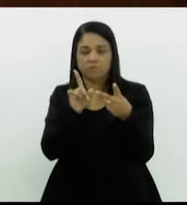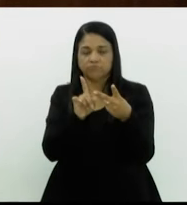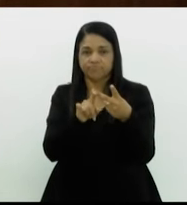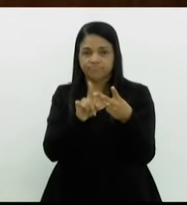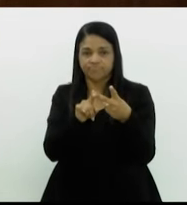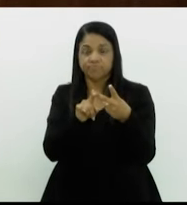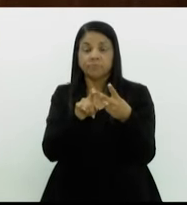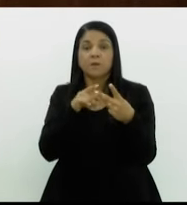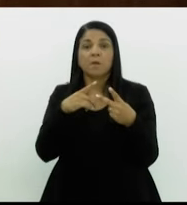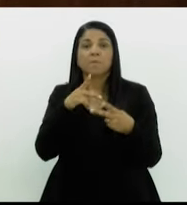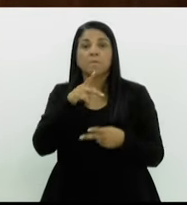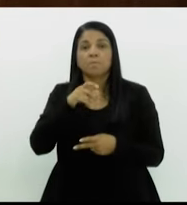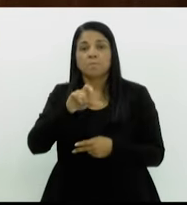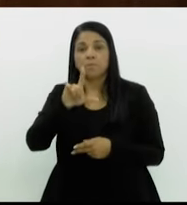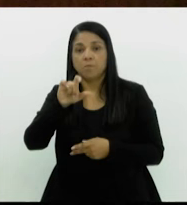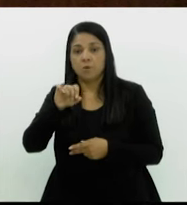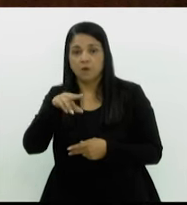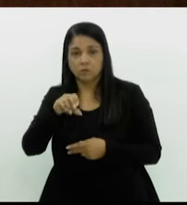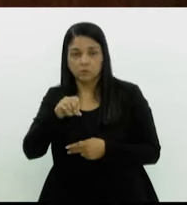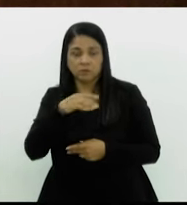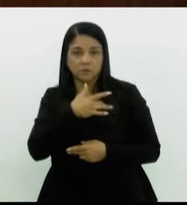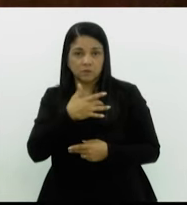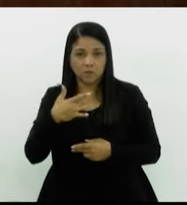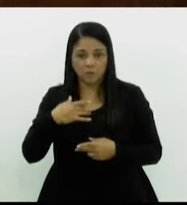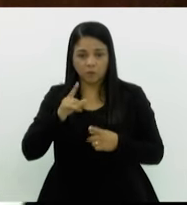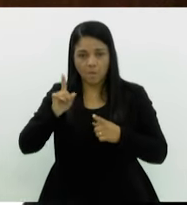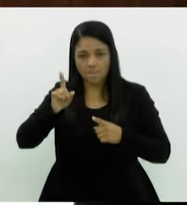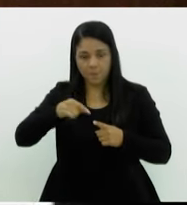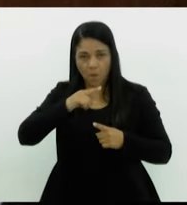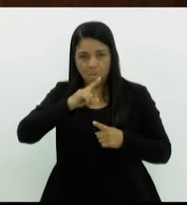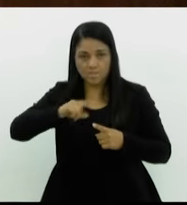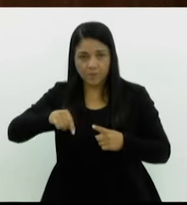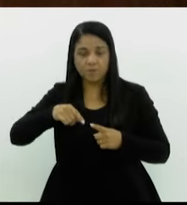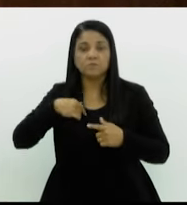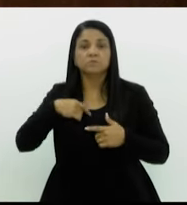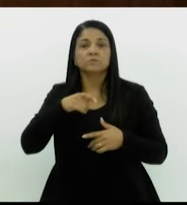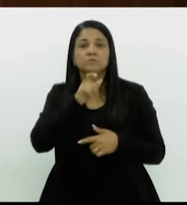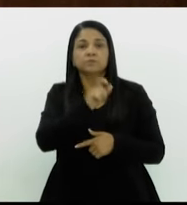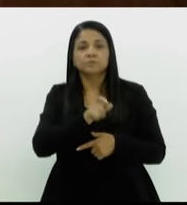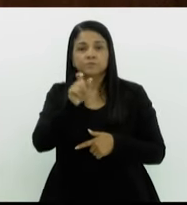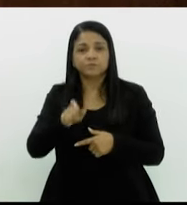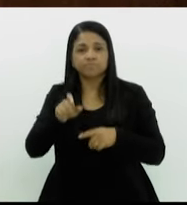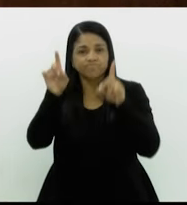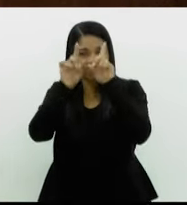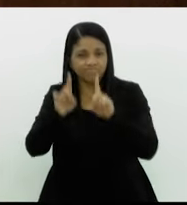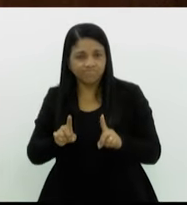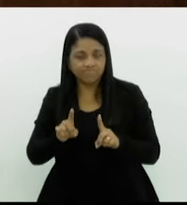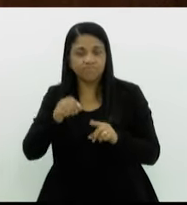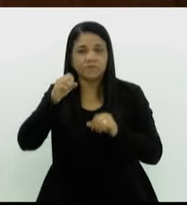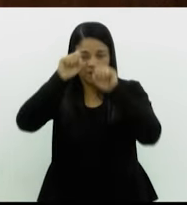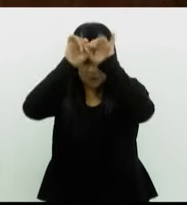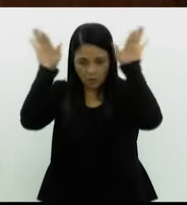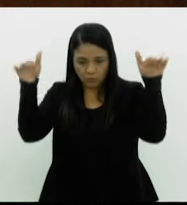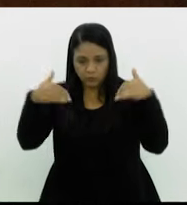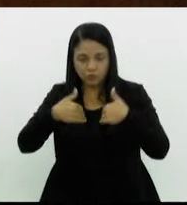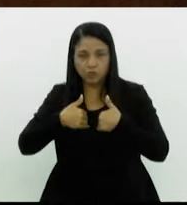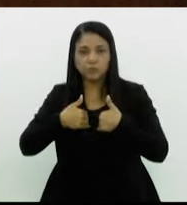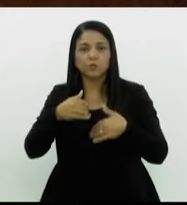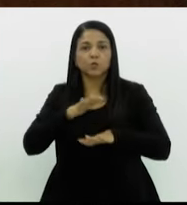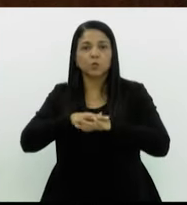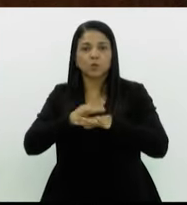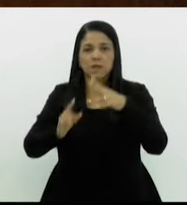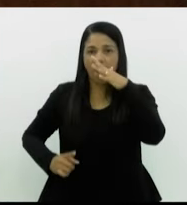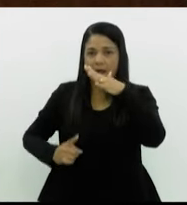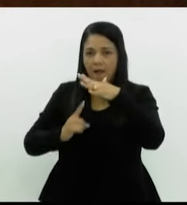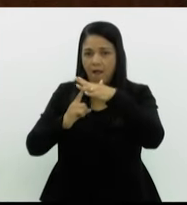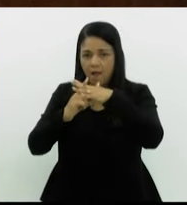dos planos de saúde, cortarem pessoas com autismo e doenças raras. Eu, como coordenador